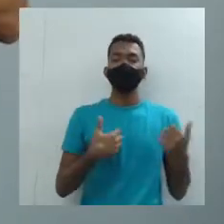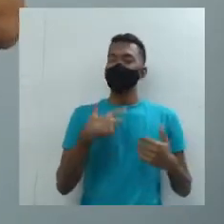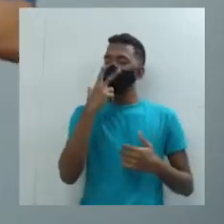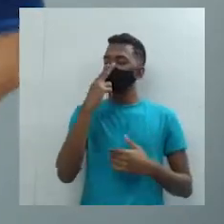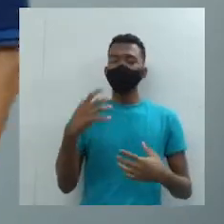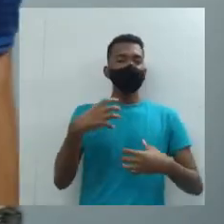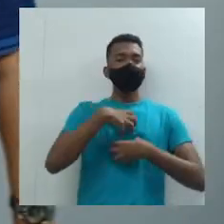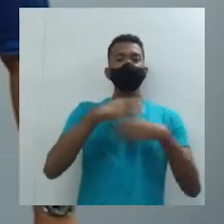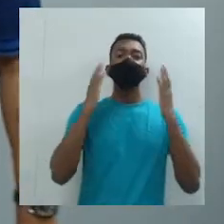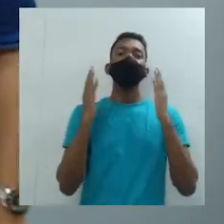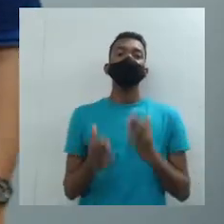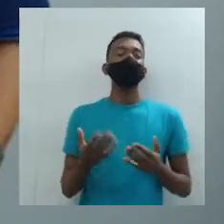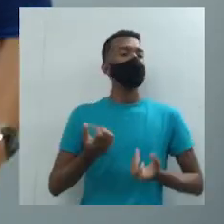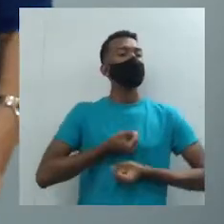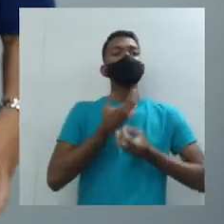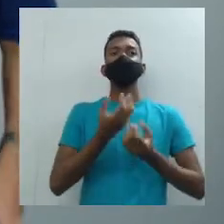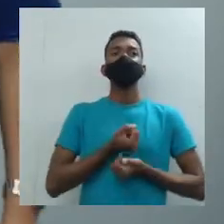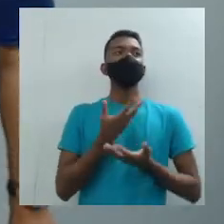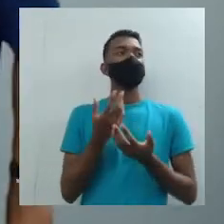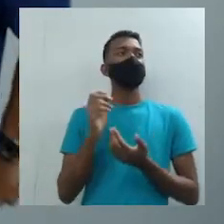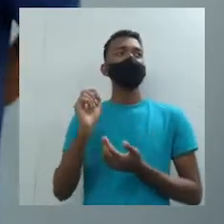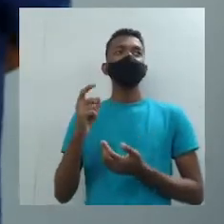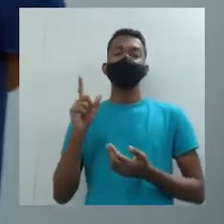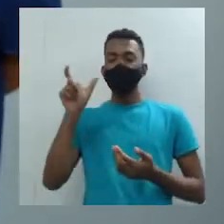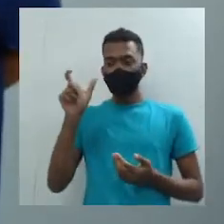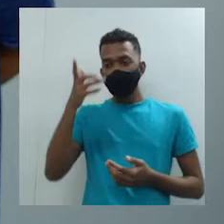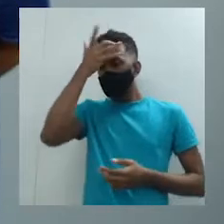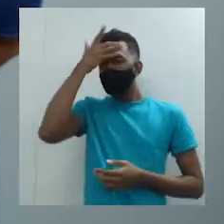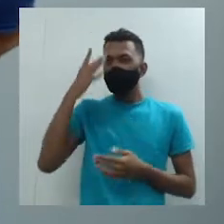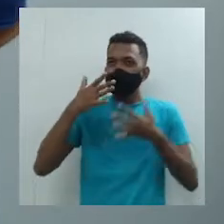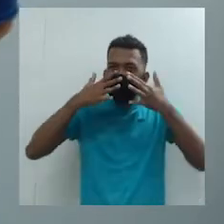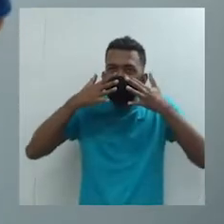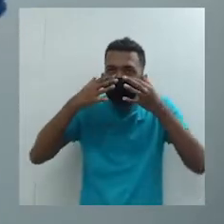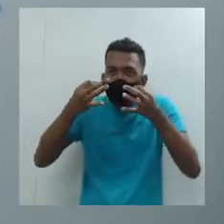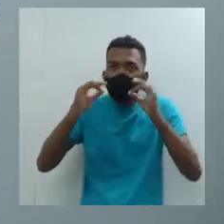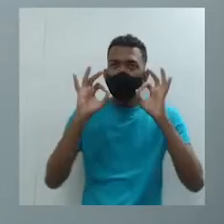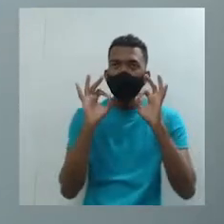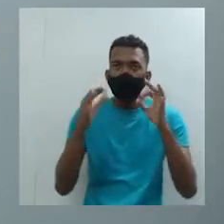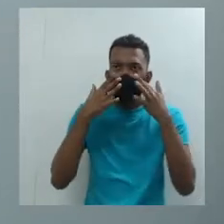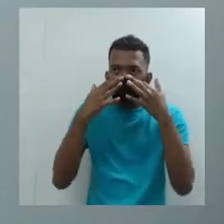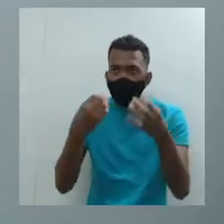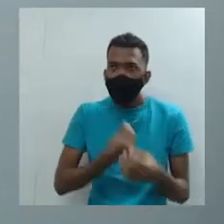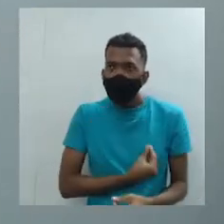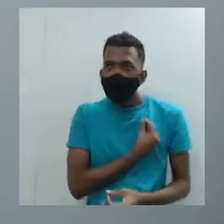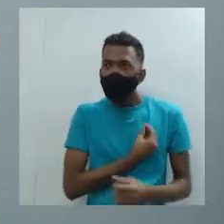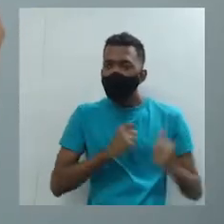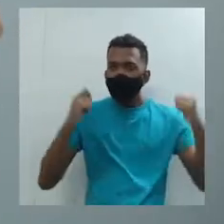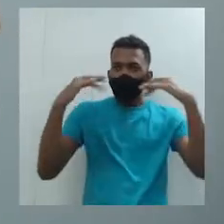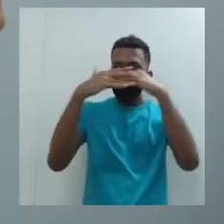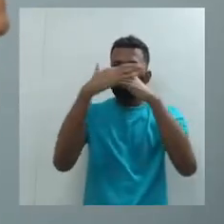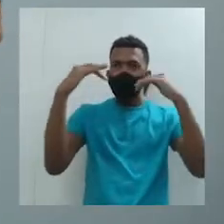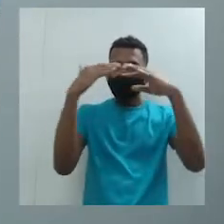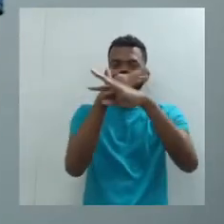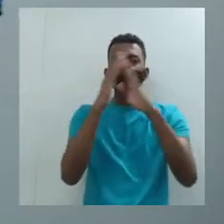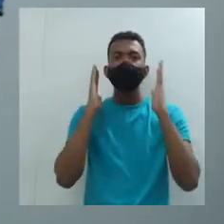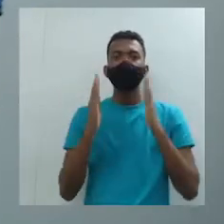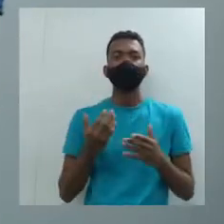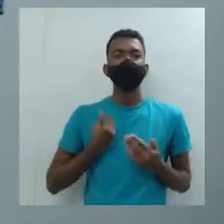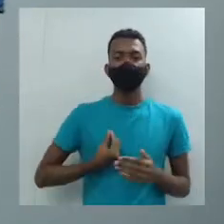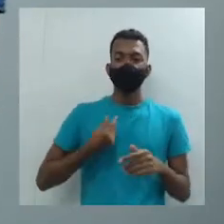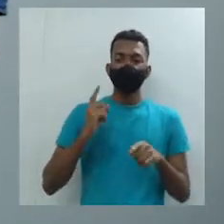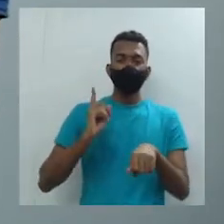toca muito essa poesia. O que é que ele toca? É alguém muito atento, parece que é alguém muito atento à vida, né? Parece que é alguém que está todo o